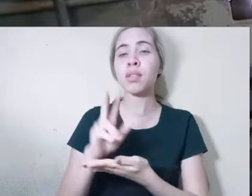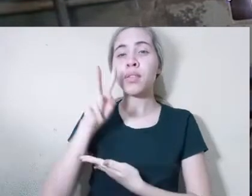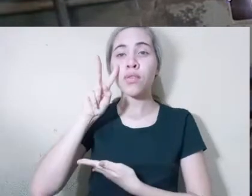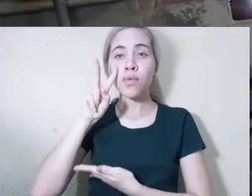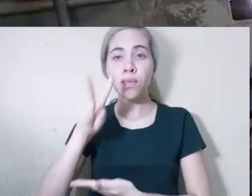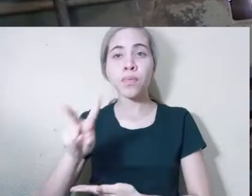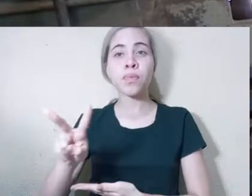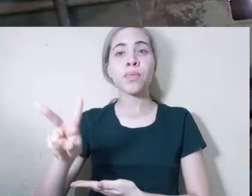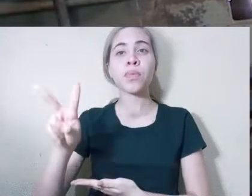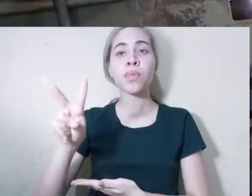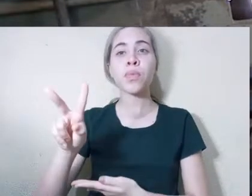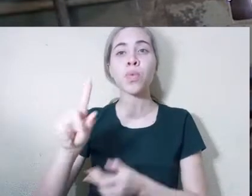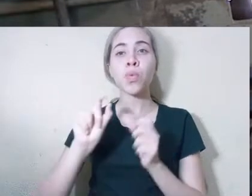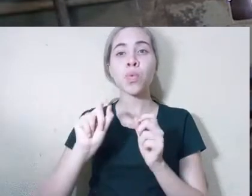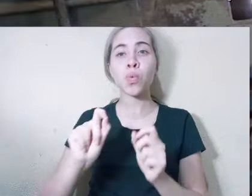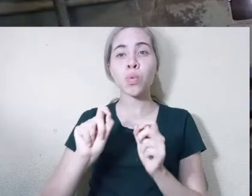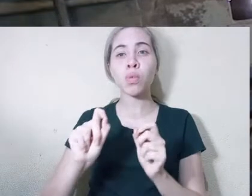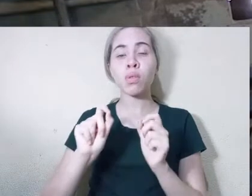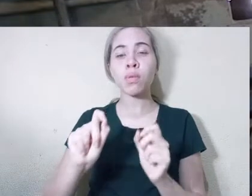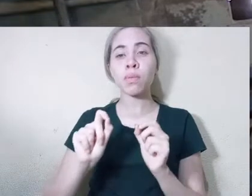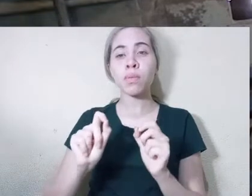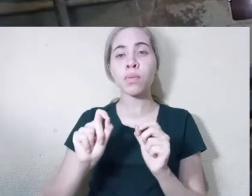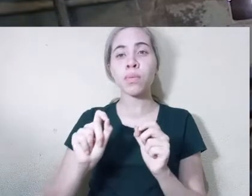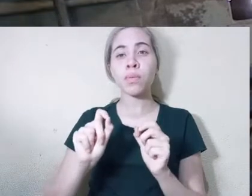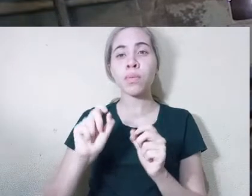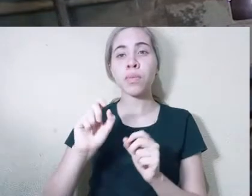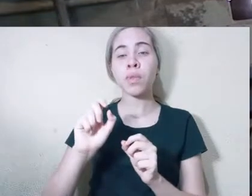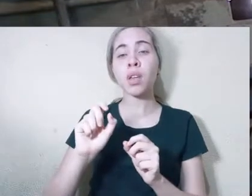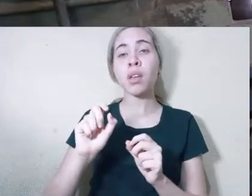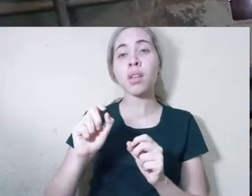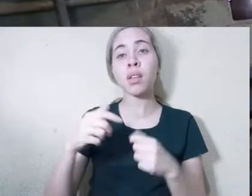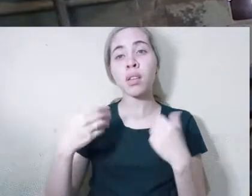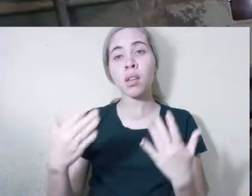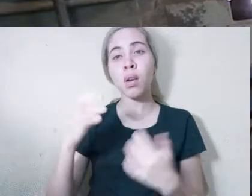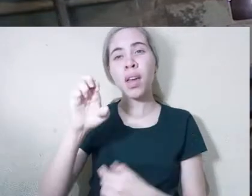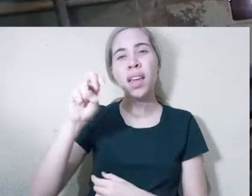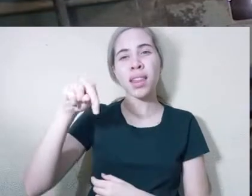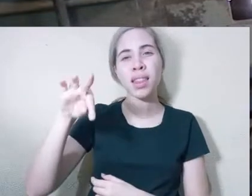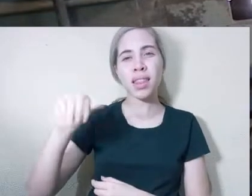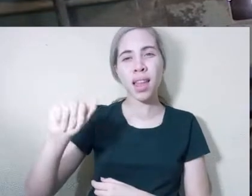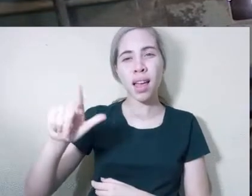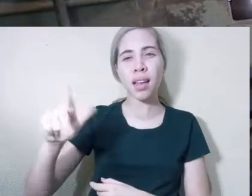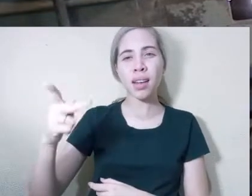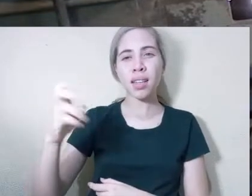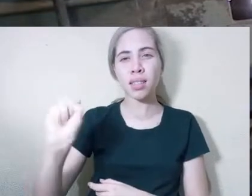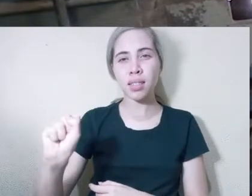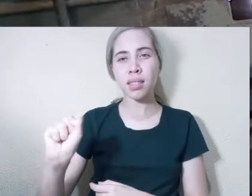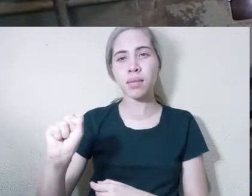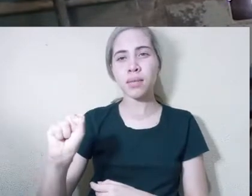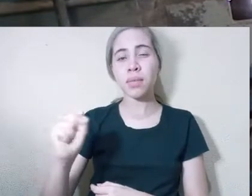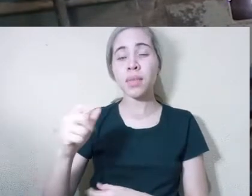entalhos, né? Uhum. Interessei pelos entalhos. E na verdade,